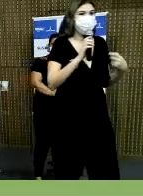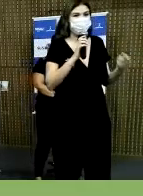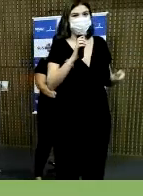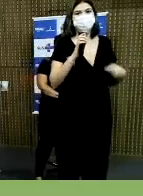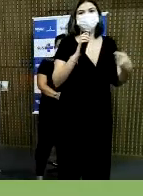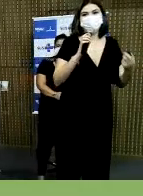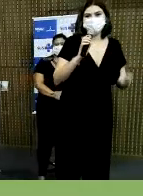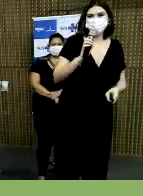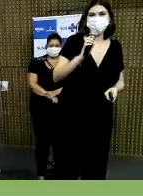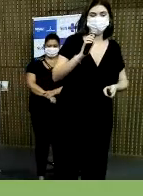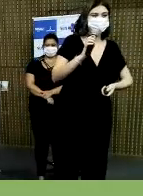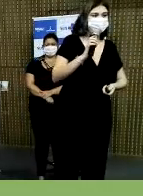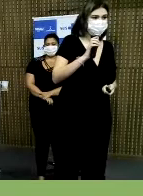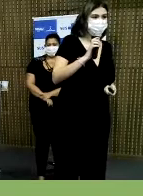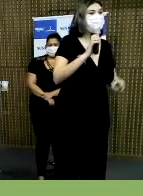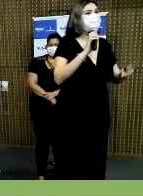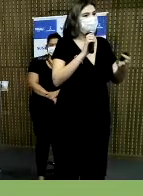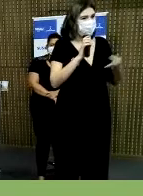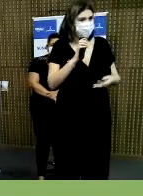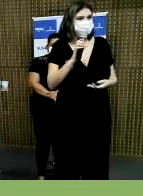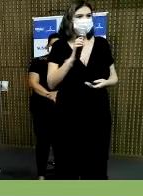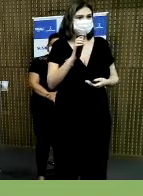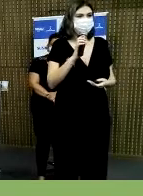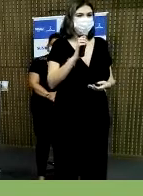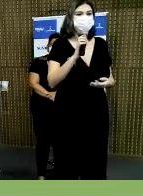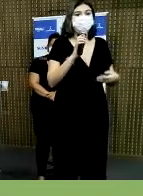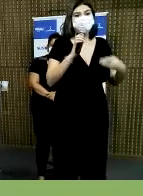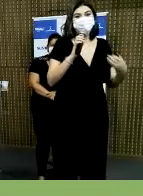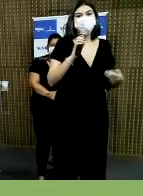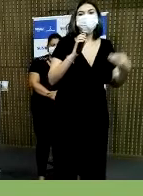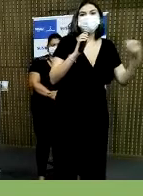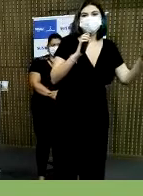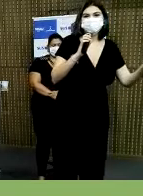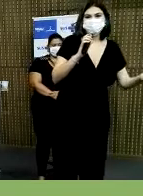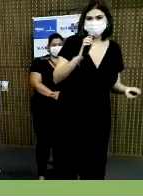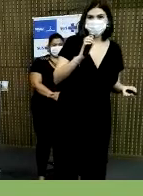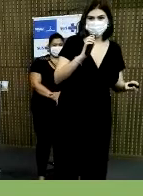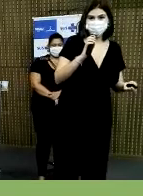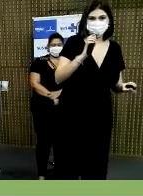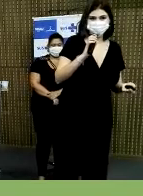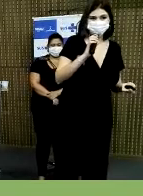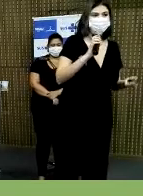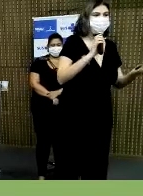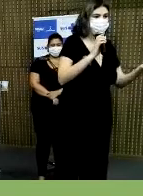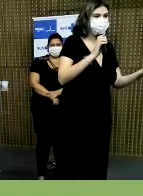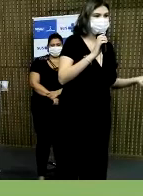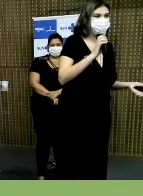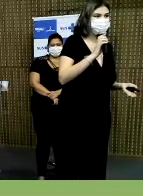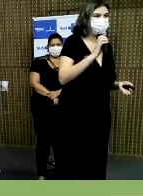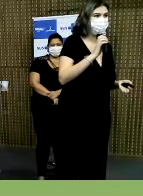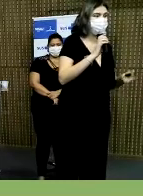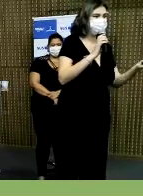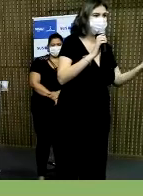paciente chegava lá, tinha o resultado positivo, era dos CETREMs, e a gente não conseguia fazer todo esse acompanhamento